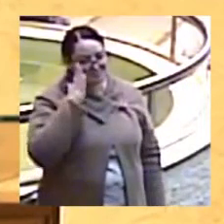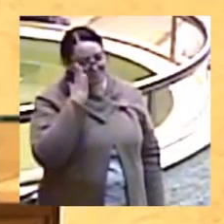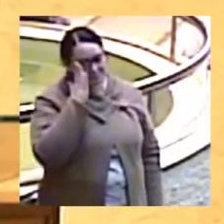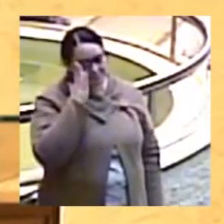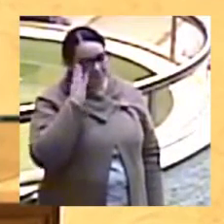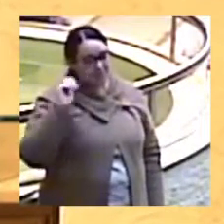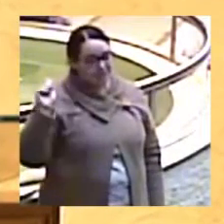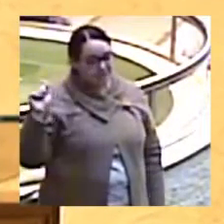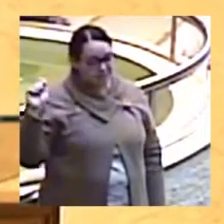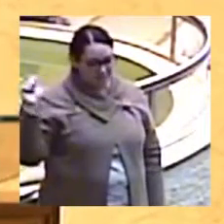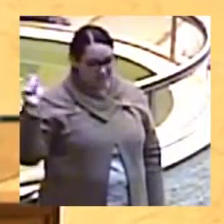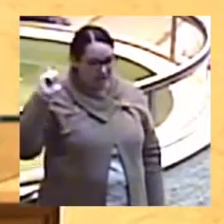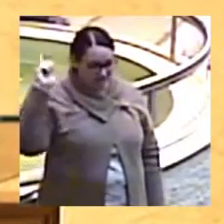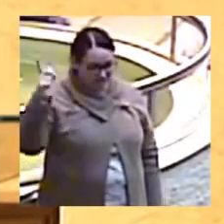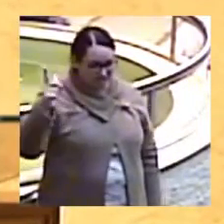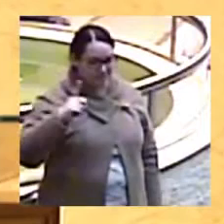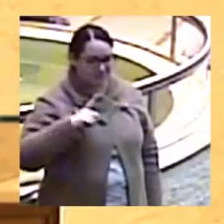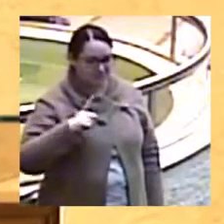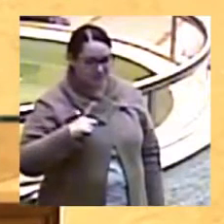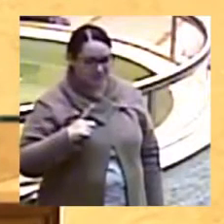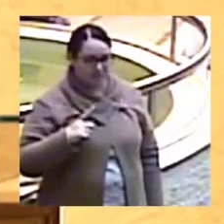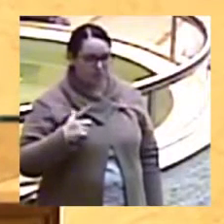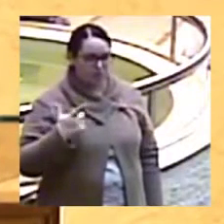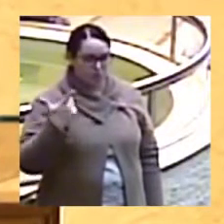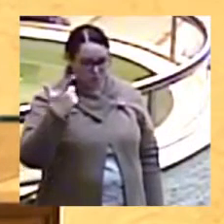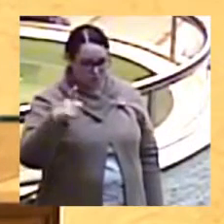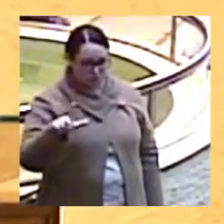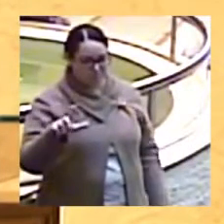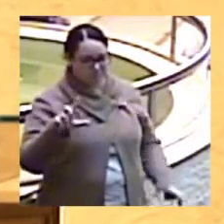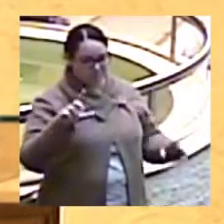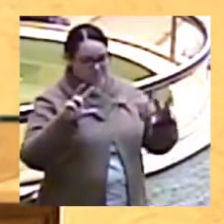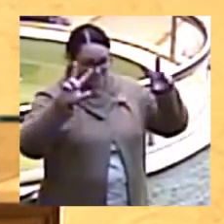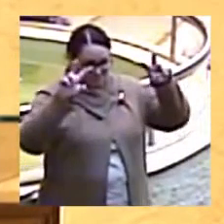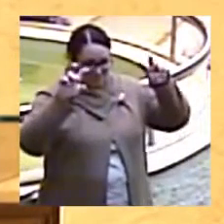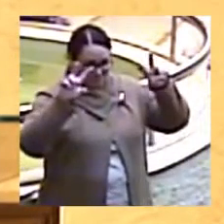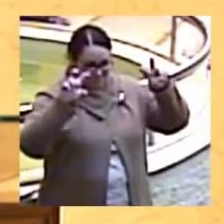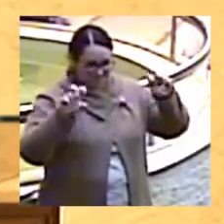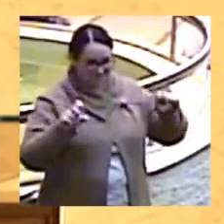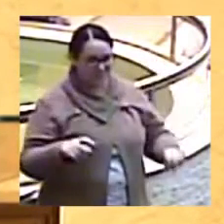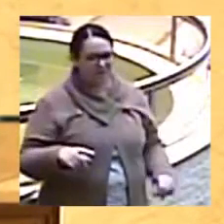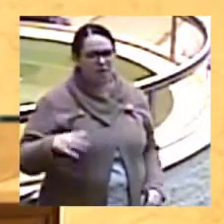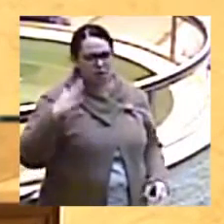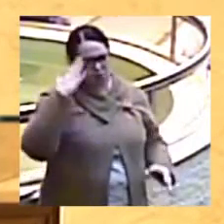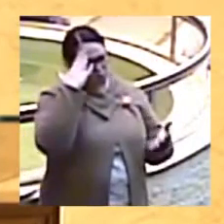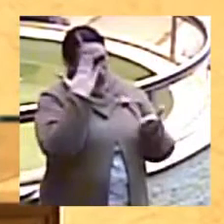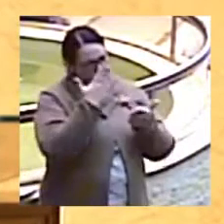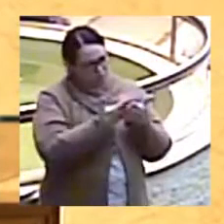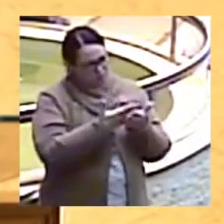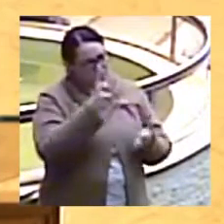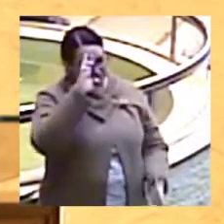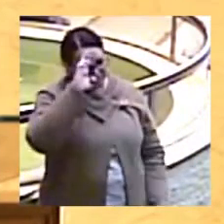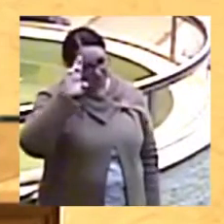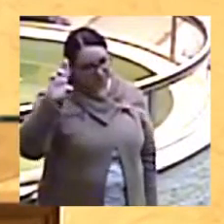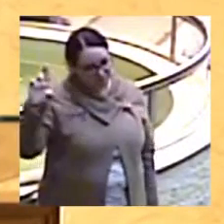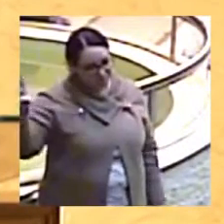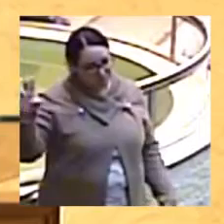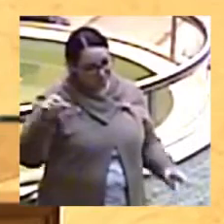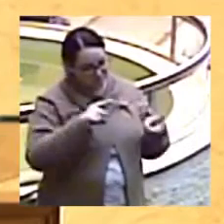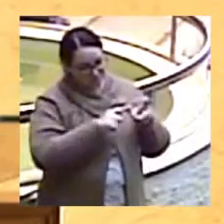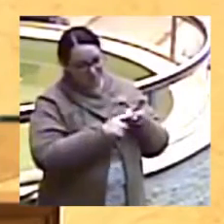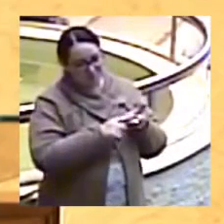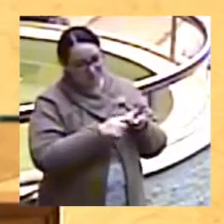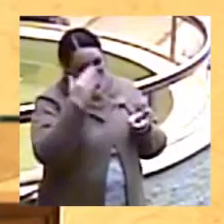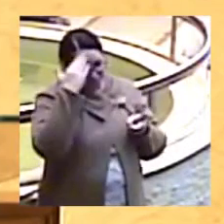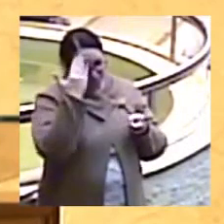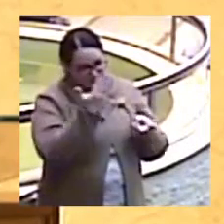Davi, tem uma segunda tese, porque, ele, confia no Senhor, uma segunda tese, tese,